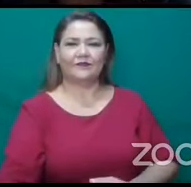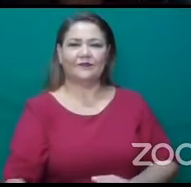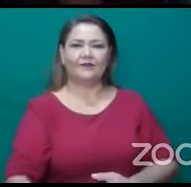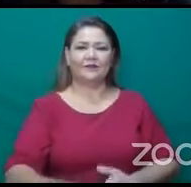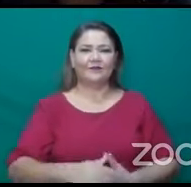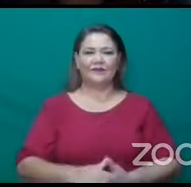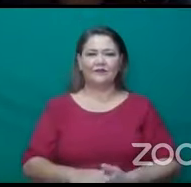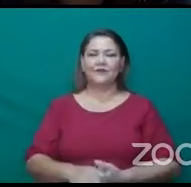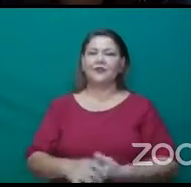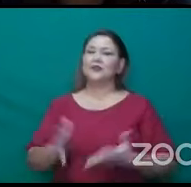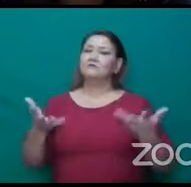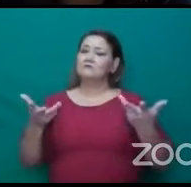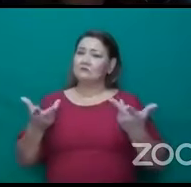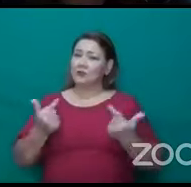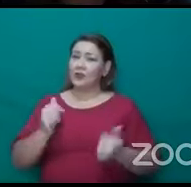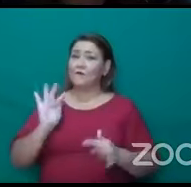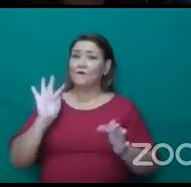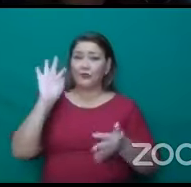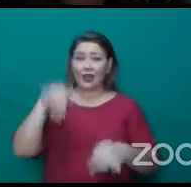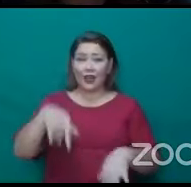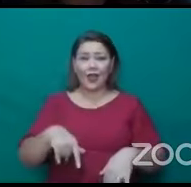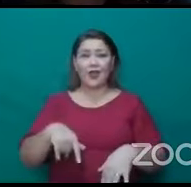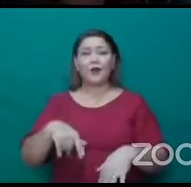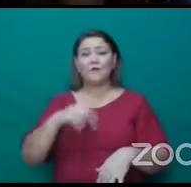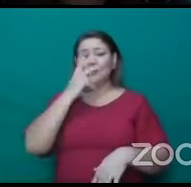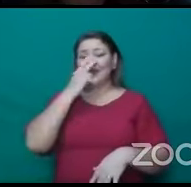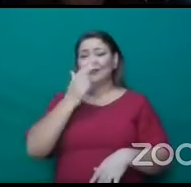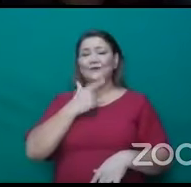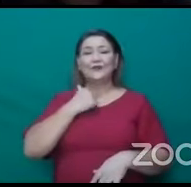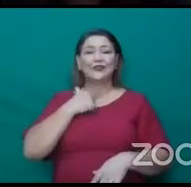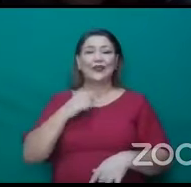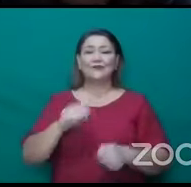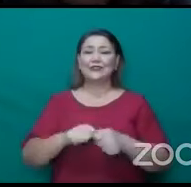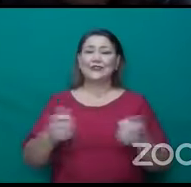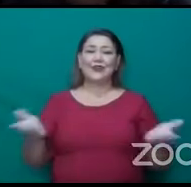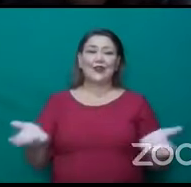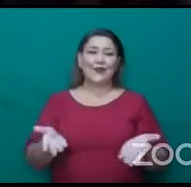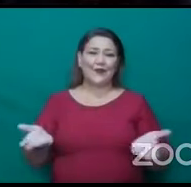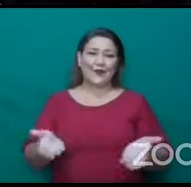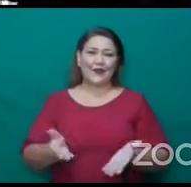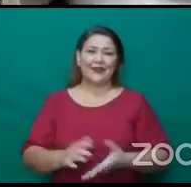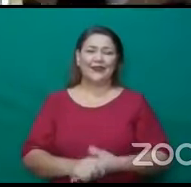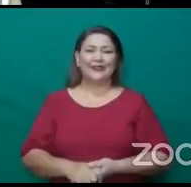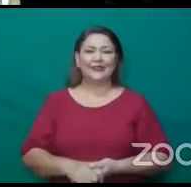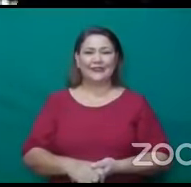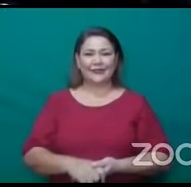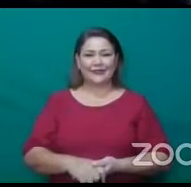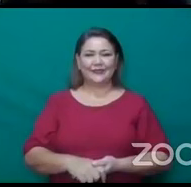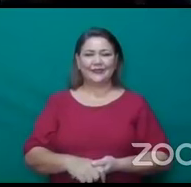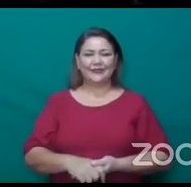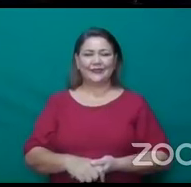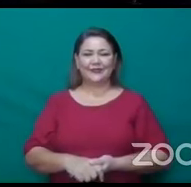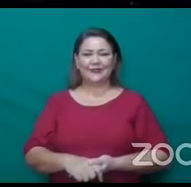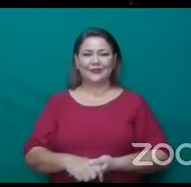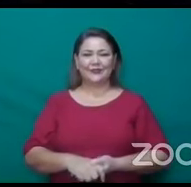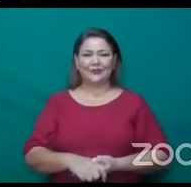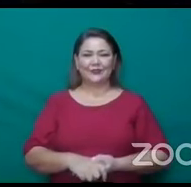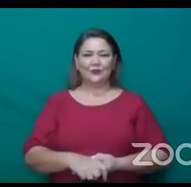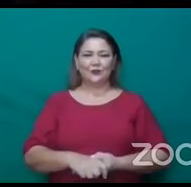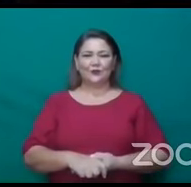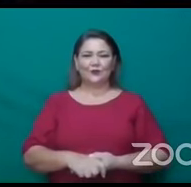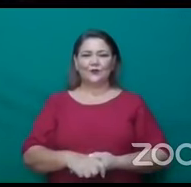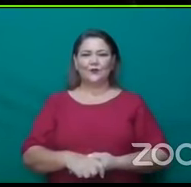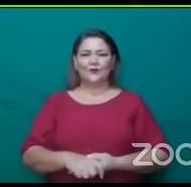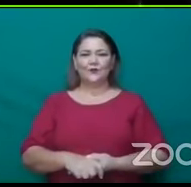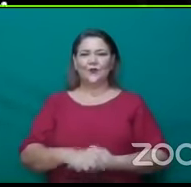é incrível, né? O final dá vontade de fazer meio que agora, assim, em Brasília, não sei. O final também foi bem pensado, meio Jaspion,